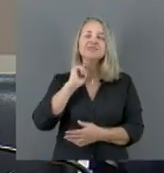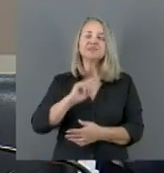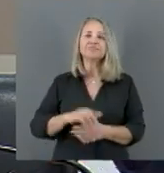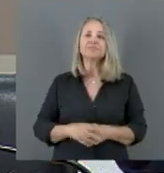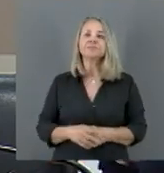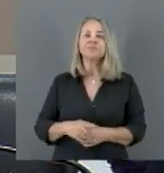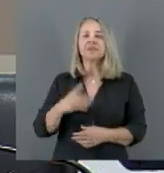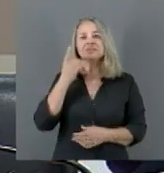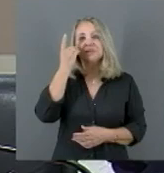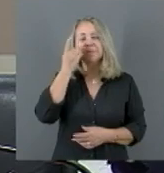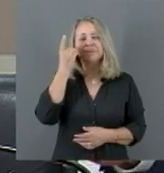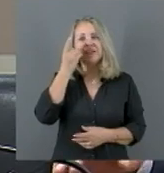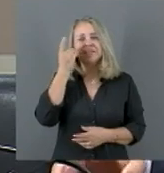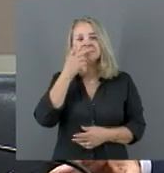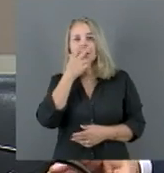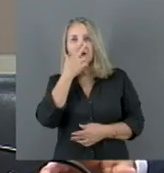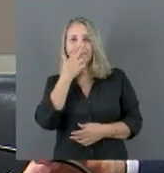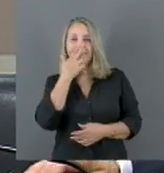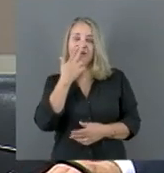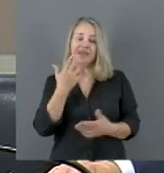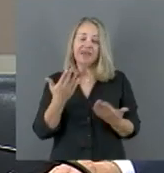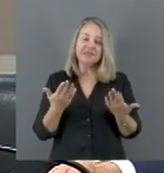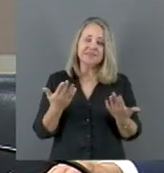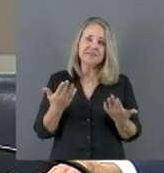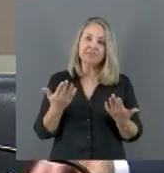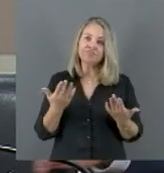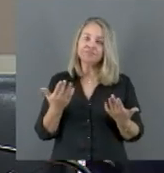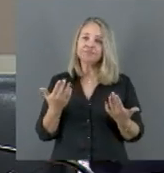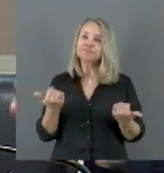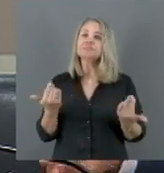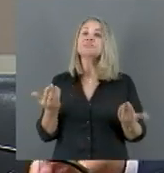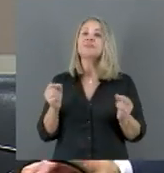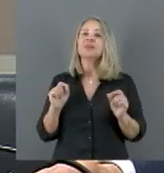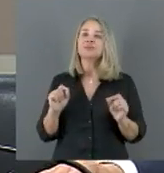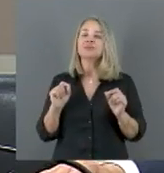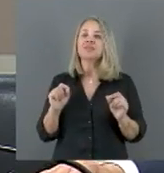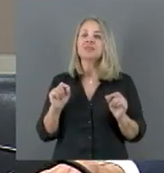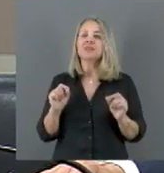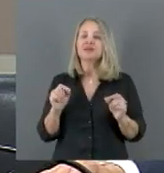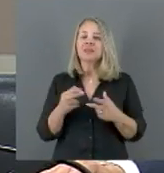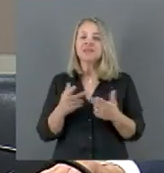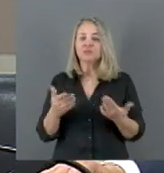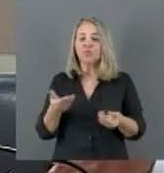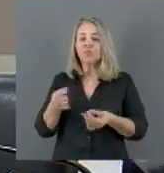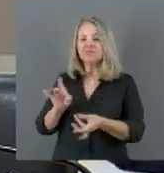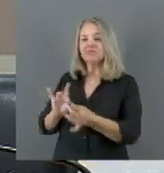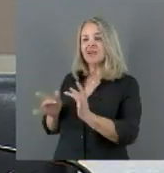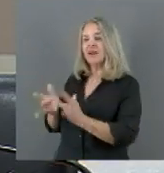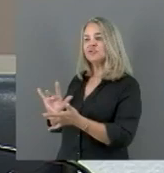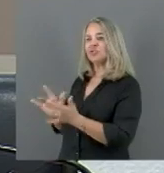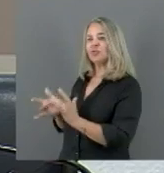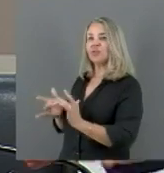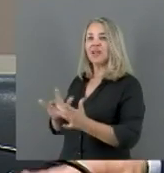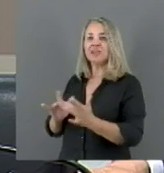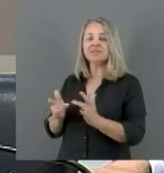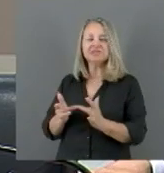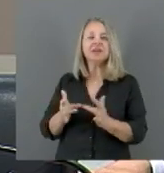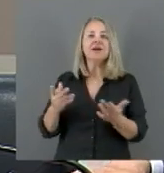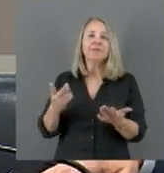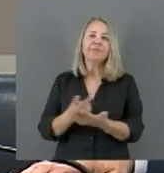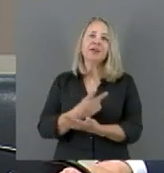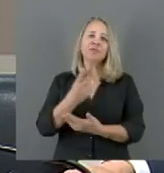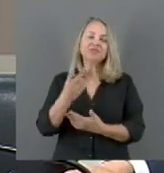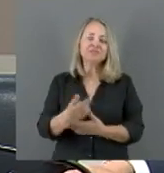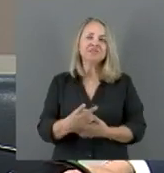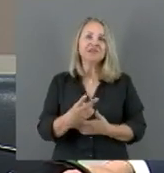ser, não sei se são coisas desconectadas, mas parecem ser coisas articuladas para semear um